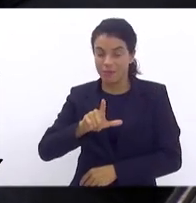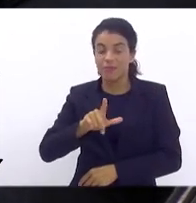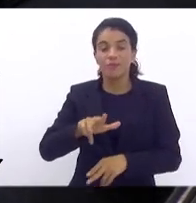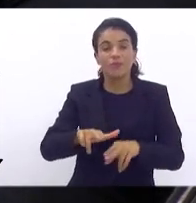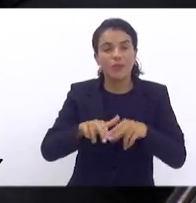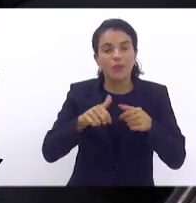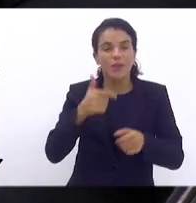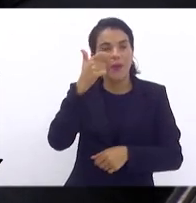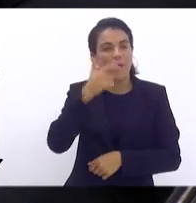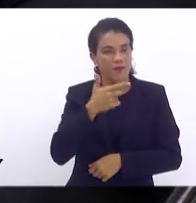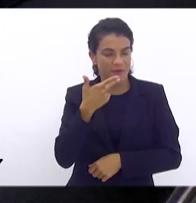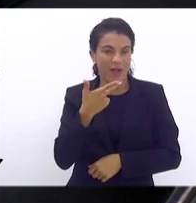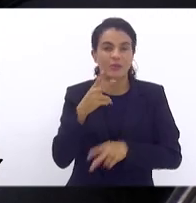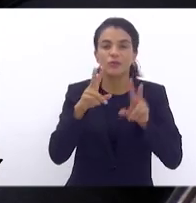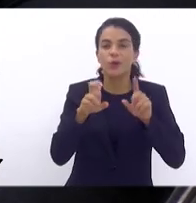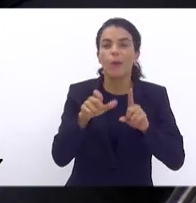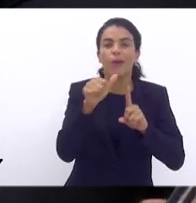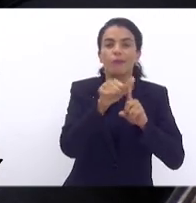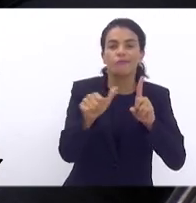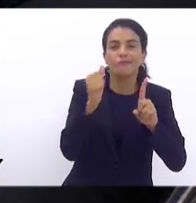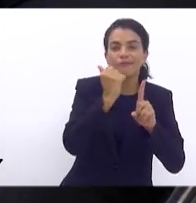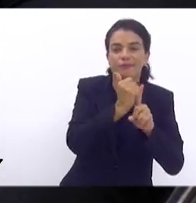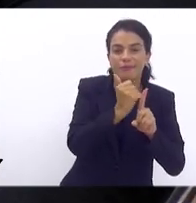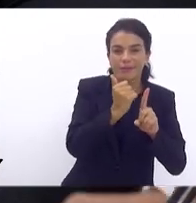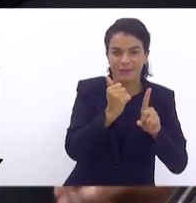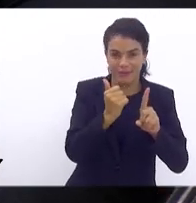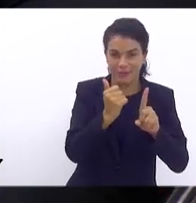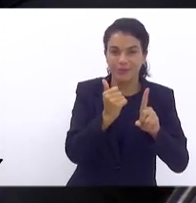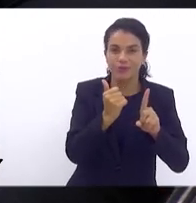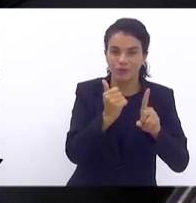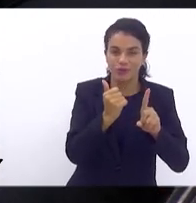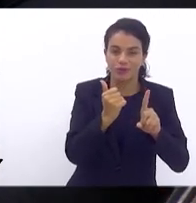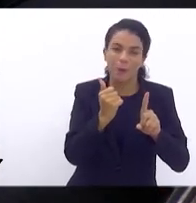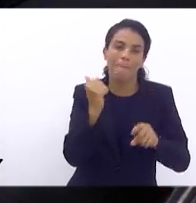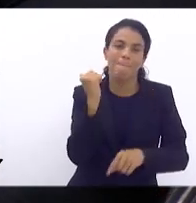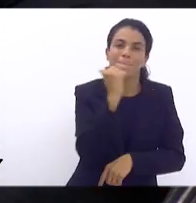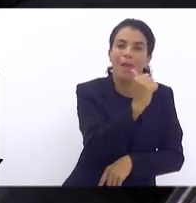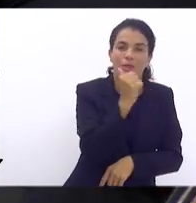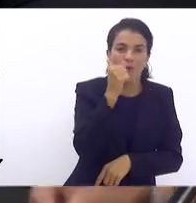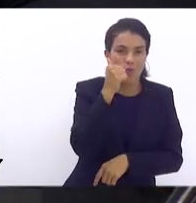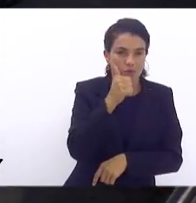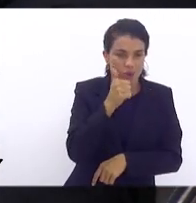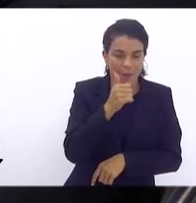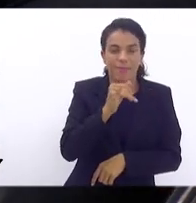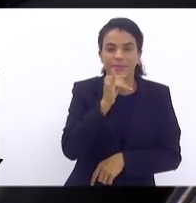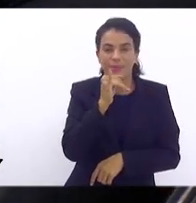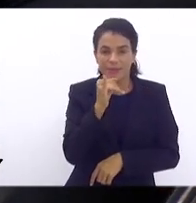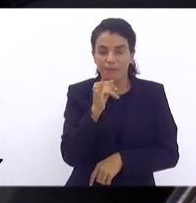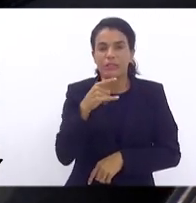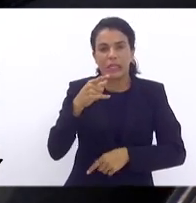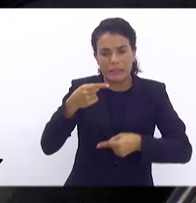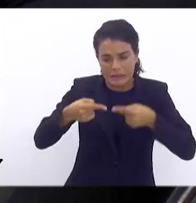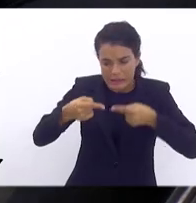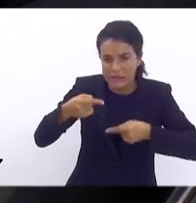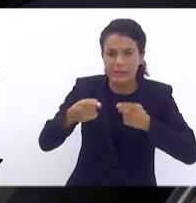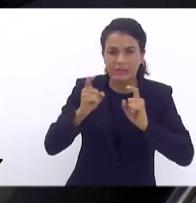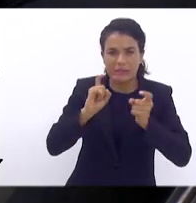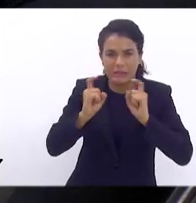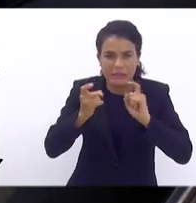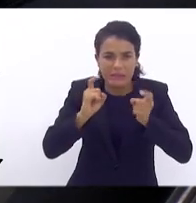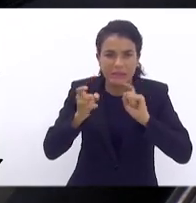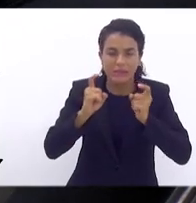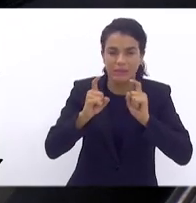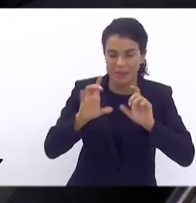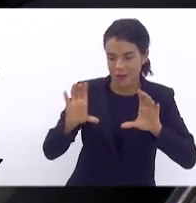isso porque com relação ao crime de feminicídio né é a gente tem se reunido tem discutido a nossa rede de